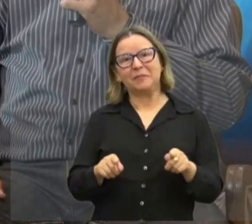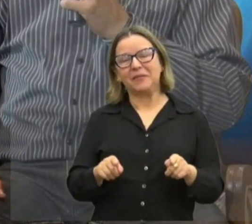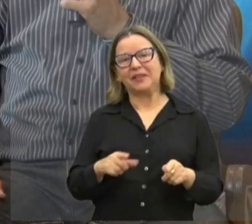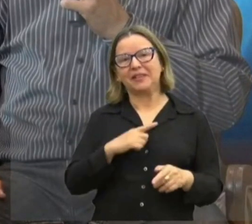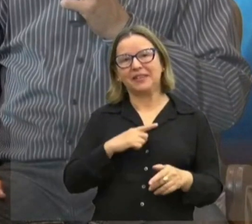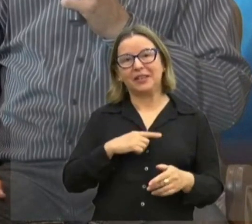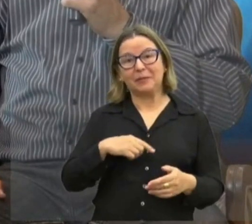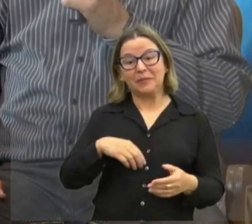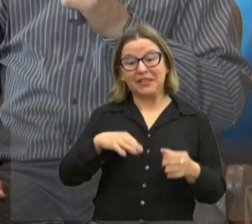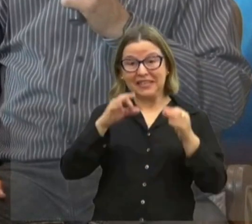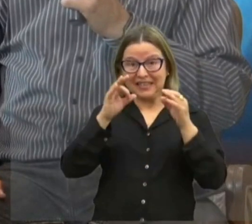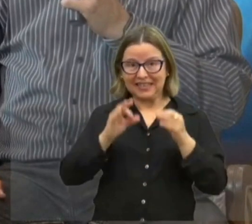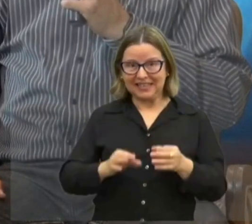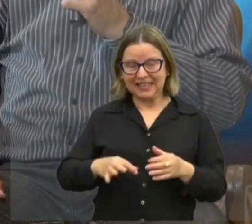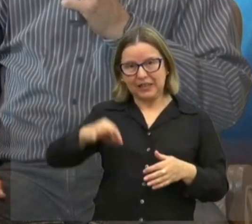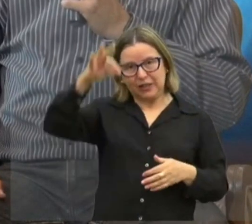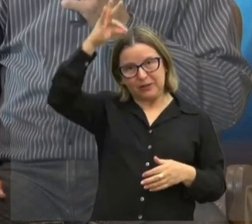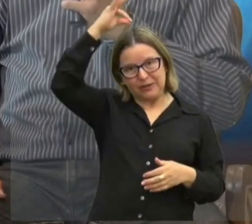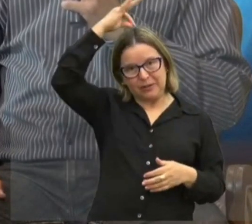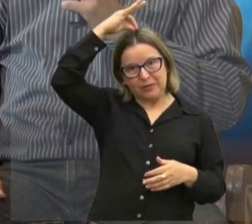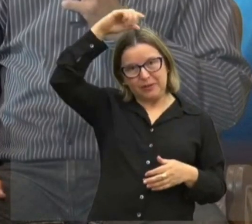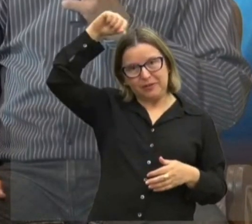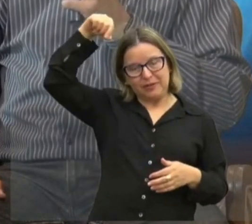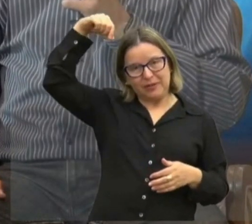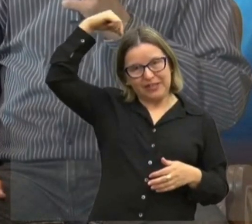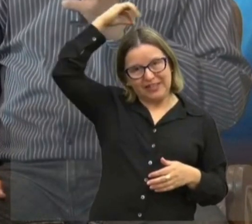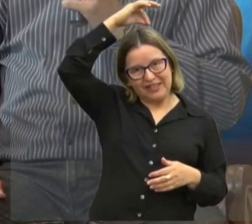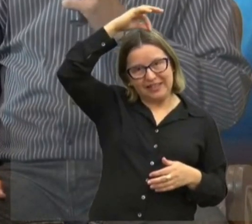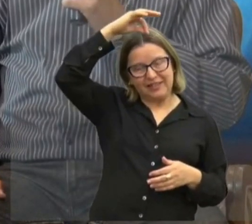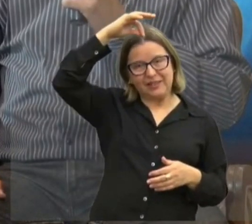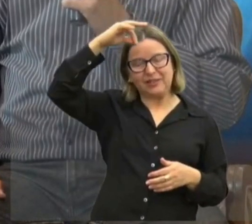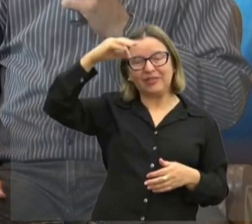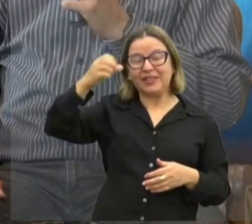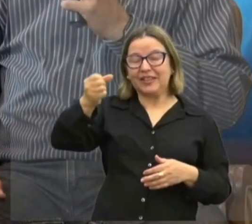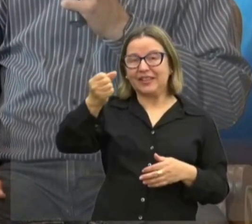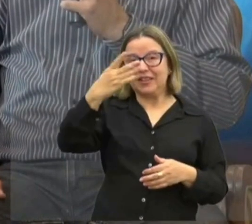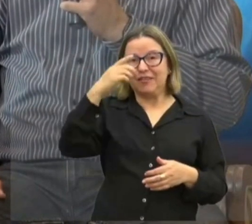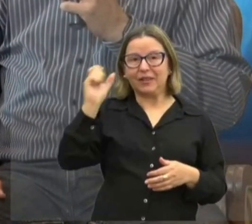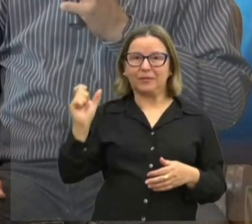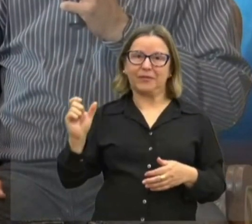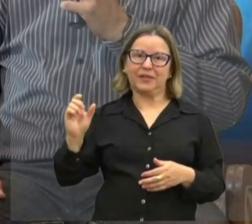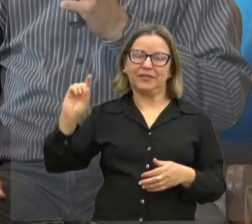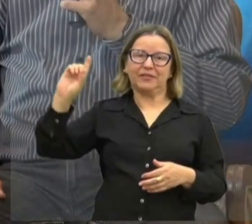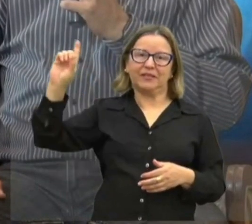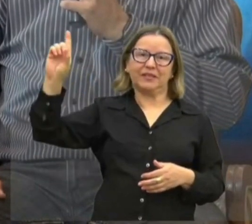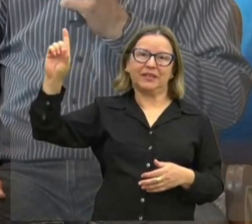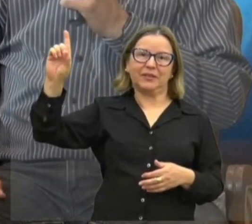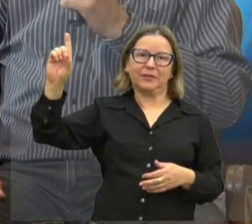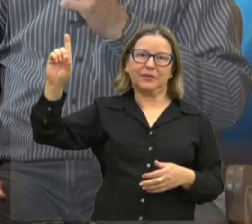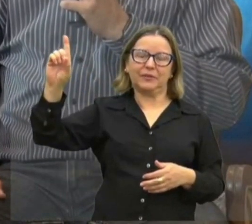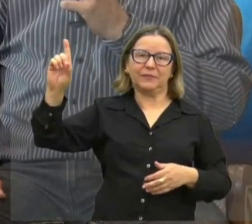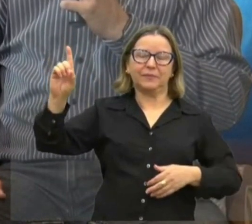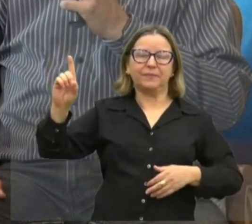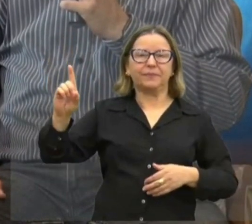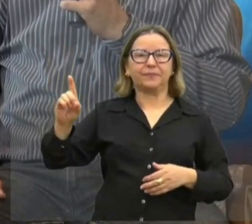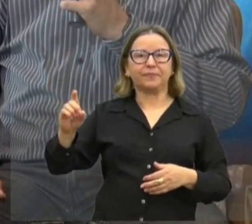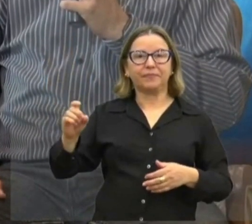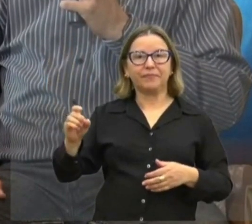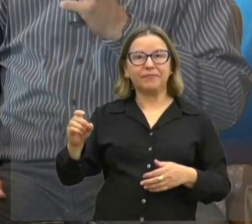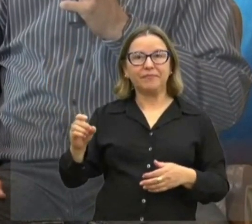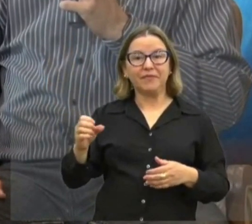o Espírito Santo e o Espírito é que revela a palavra, ilumina o